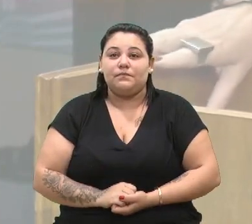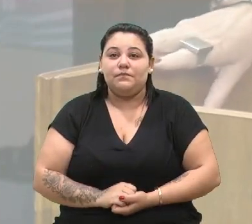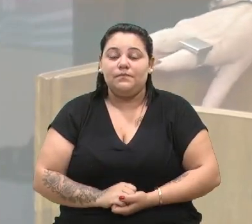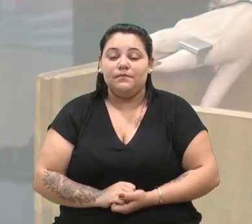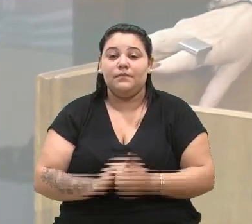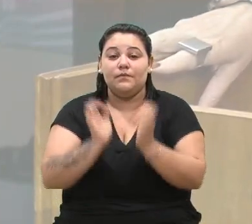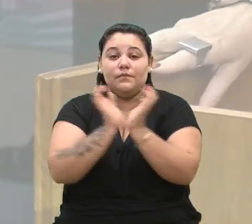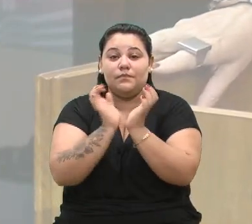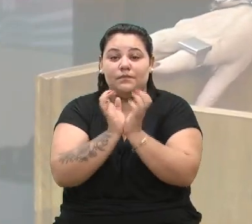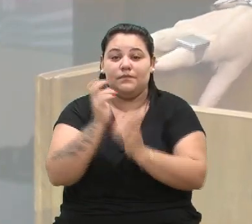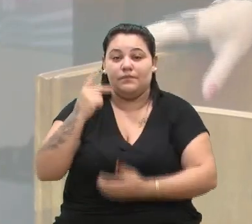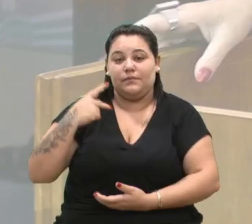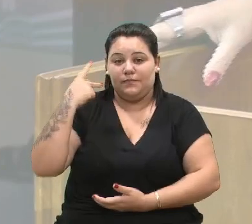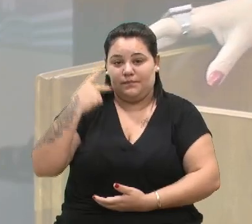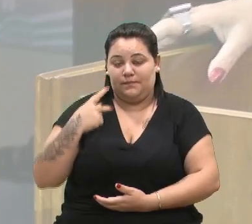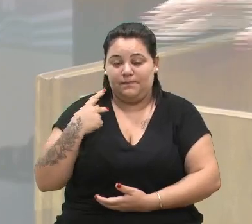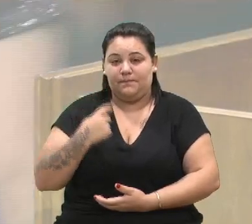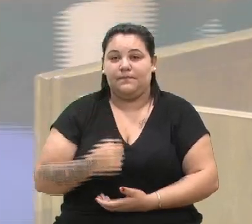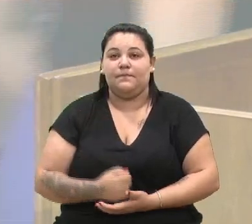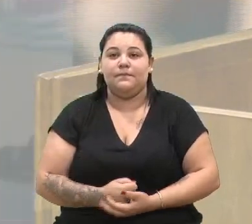colegas vereadores, vereadoras.